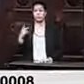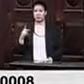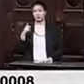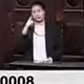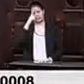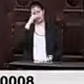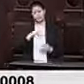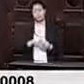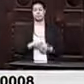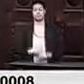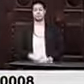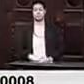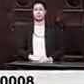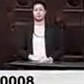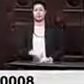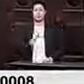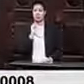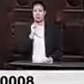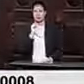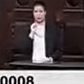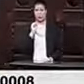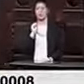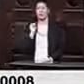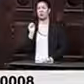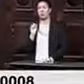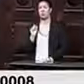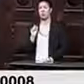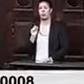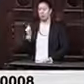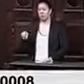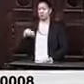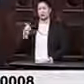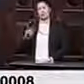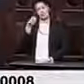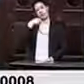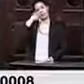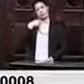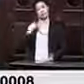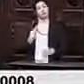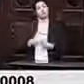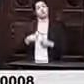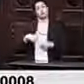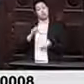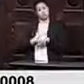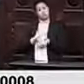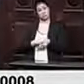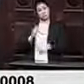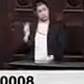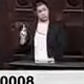capitulou, se demonstrou um fraco, porque ele próprio